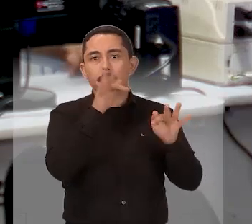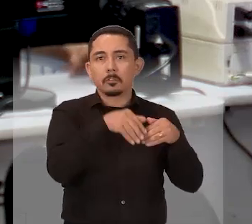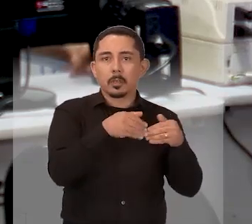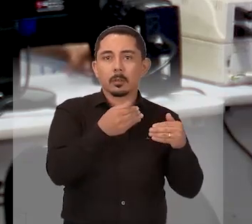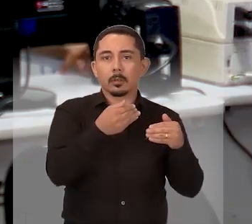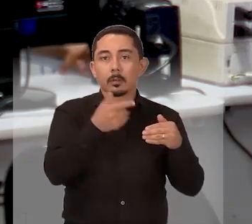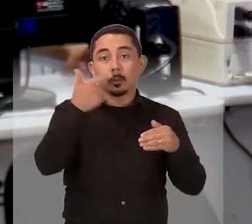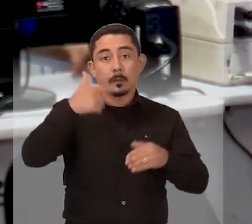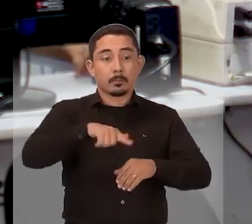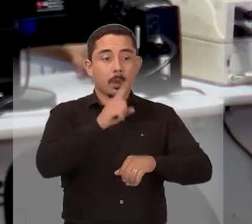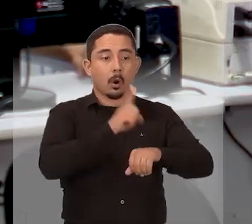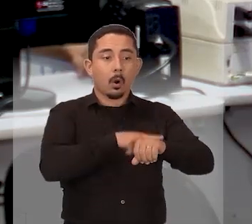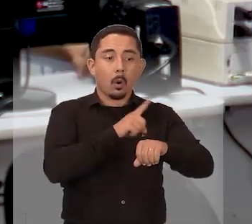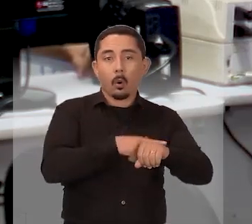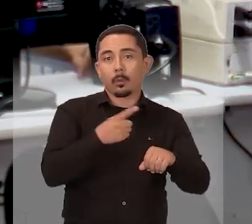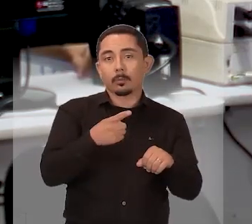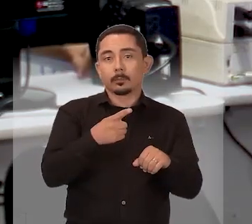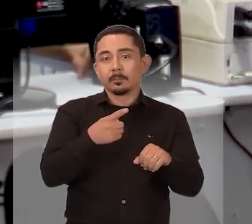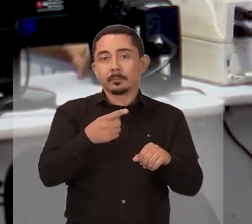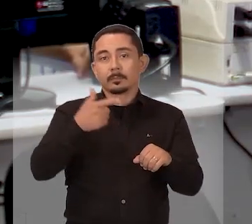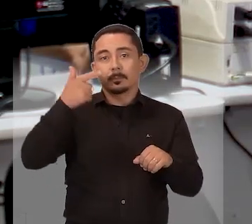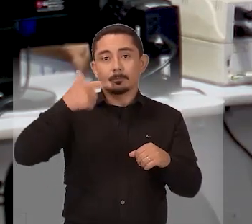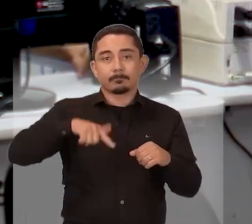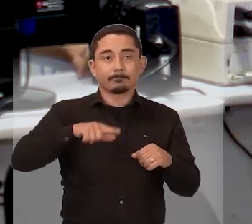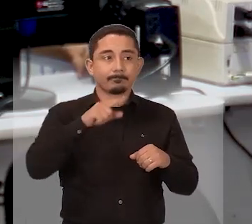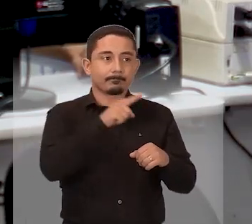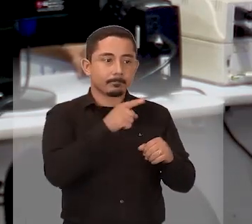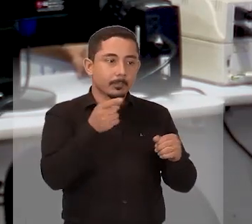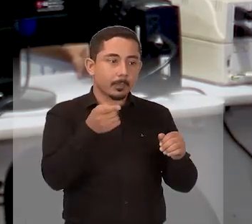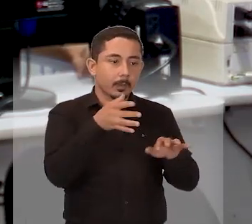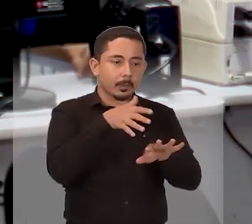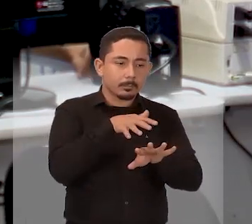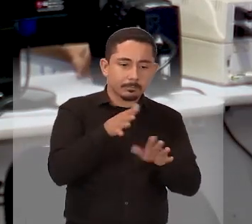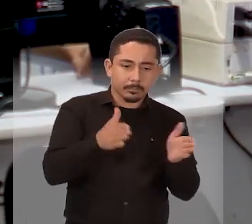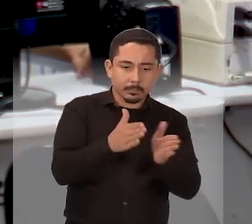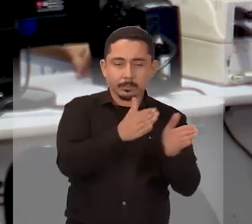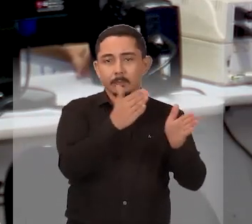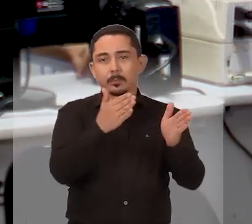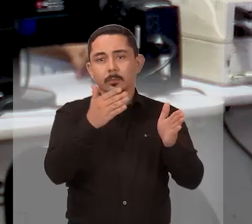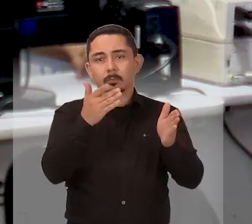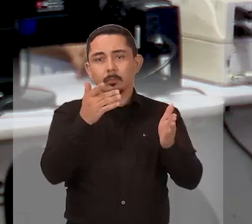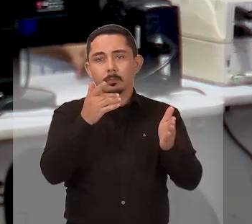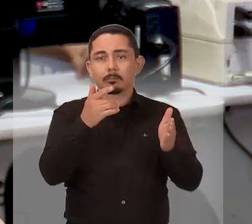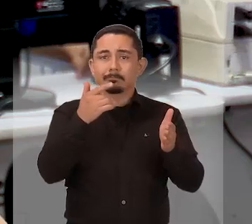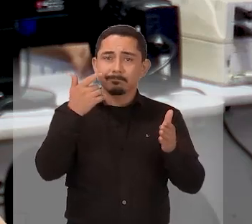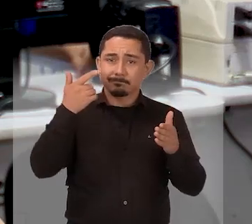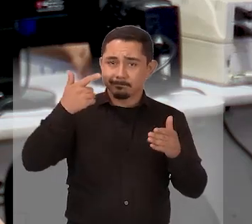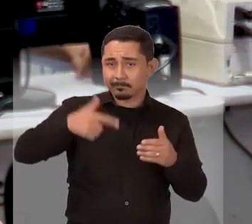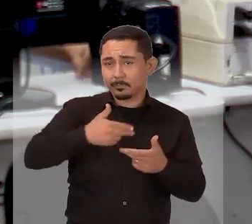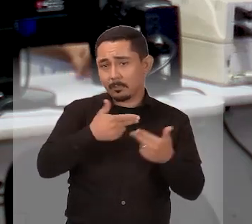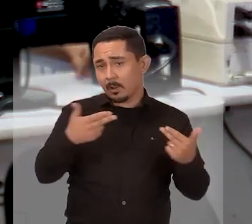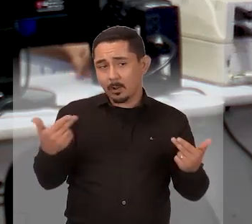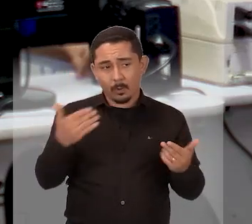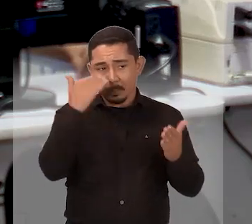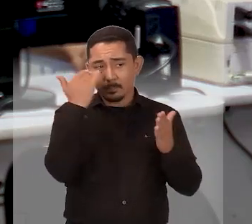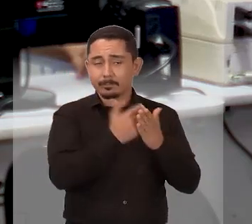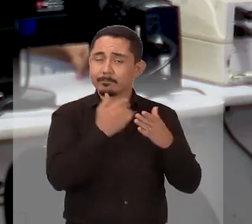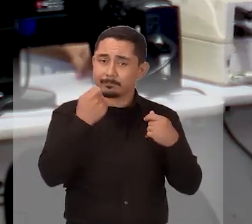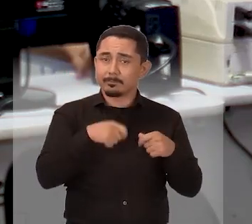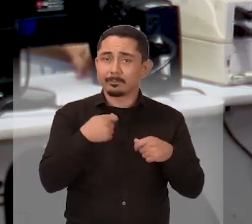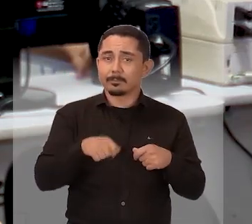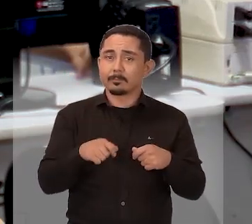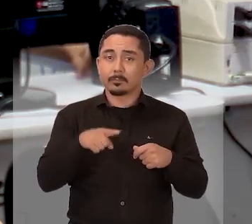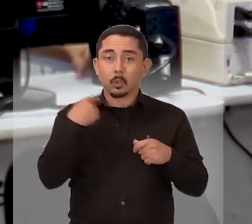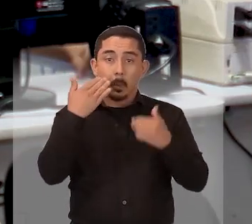básicos mesmo, questão de horário, acessibilidade, pontualidade. E aí, na verdade, a gente faz a colocação deles mediante as habilidades que eles vão